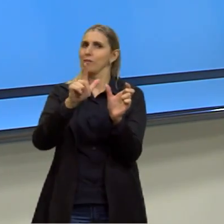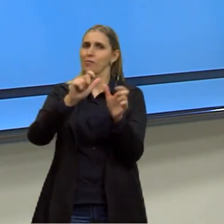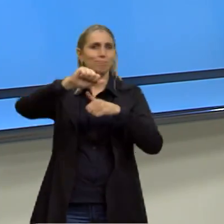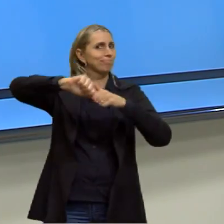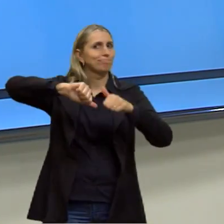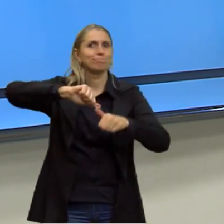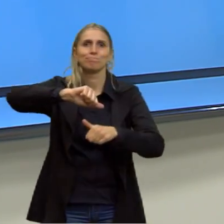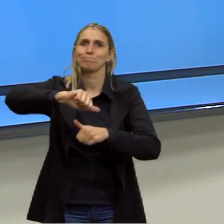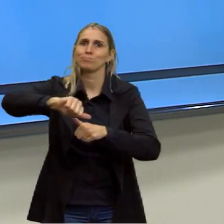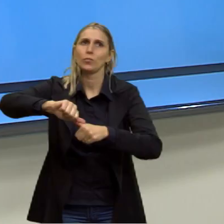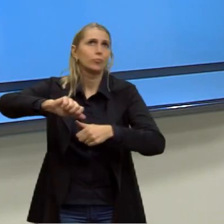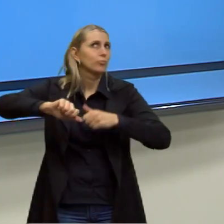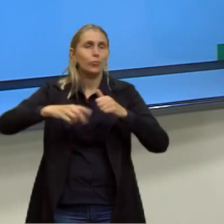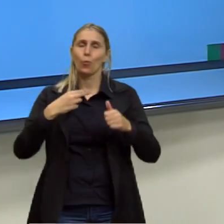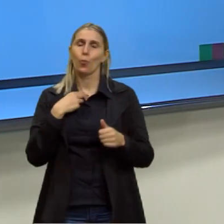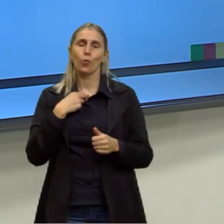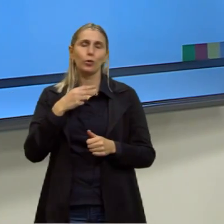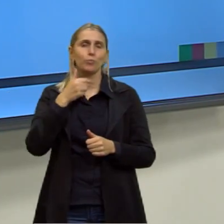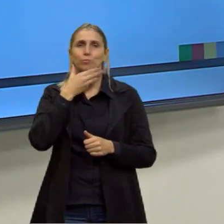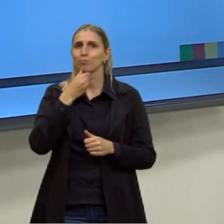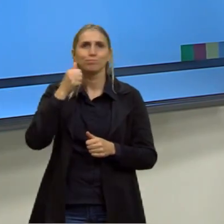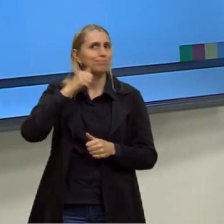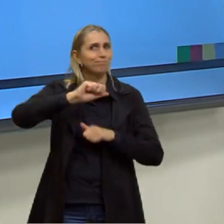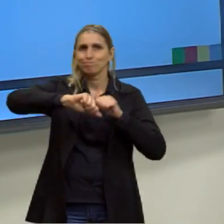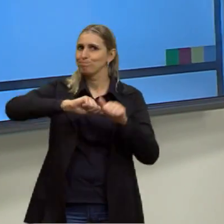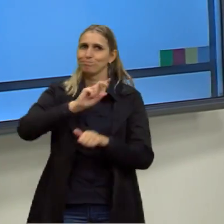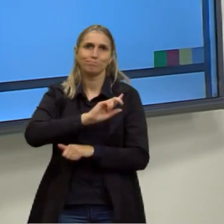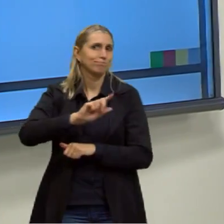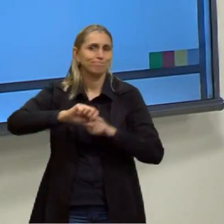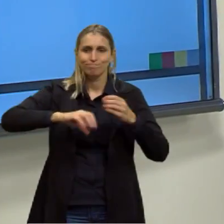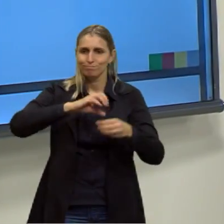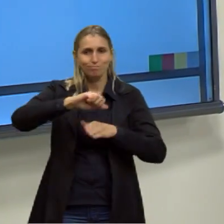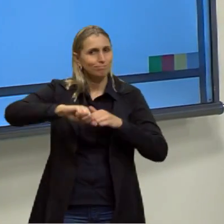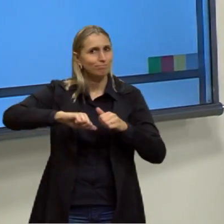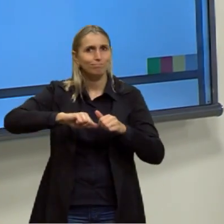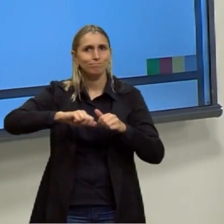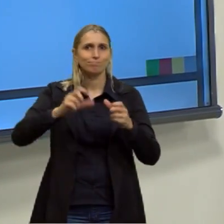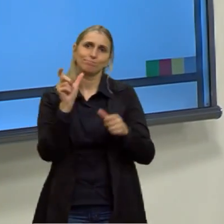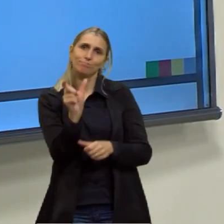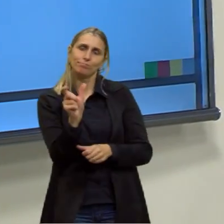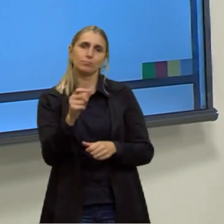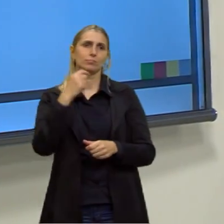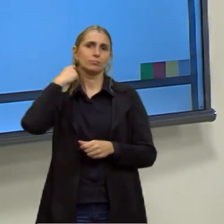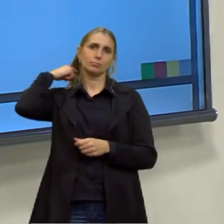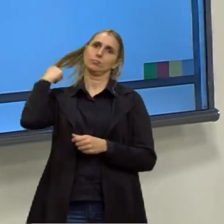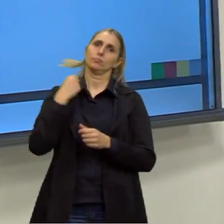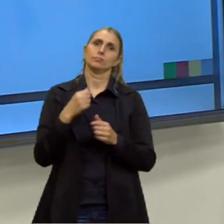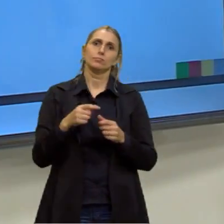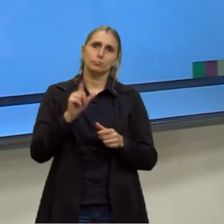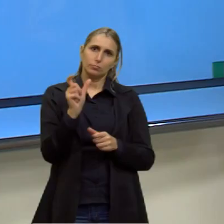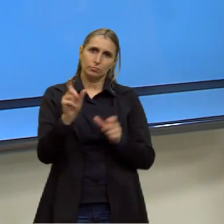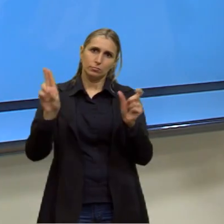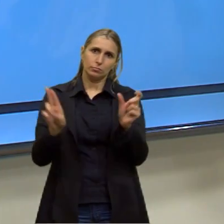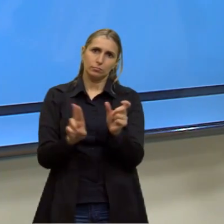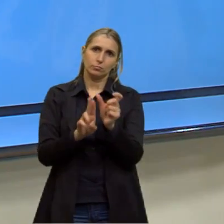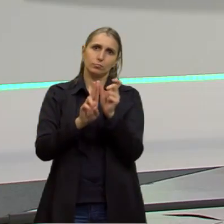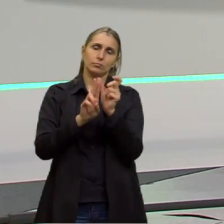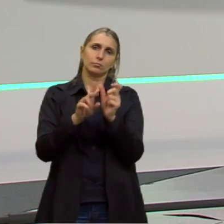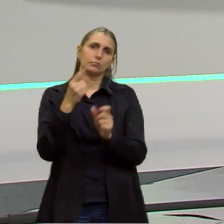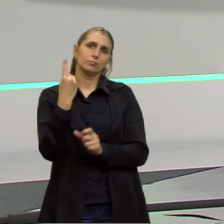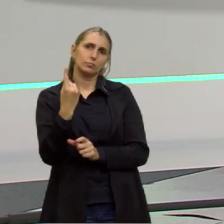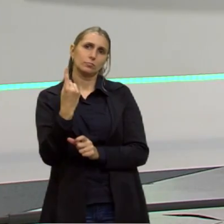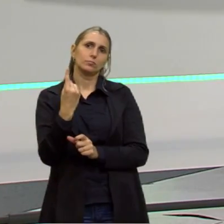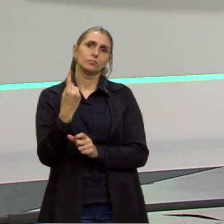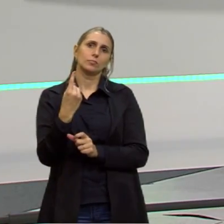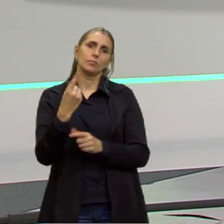flexionado a gente não vai ter como mudar o gênero dele mexendo na palavra tá essa substantivos uniformes